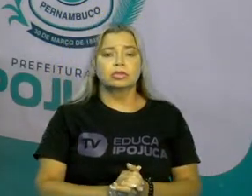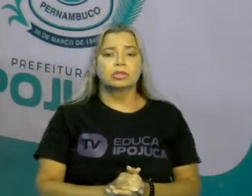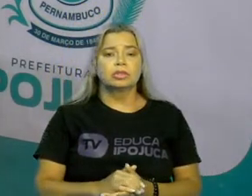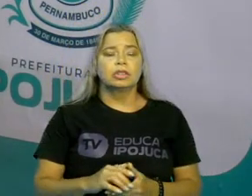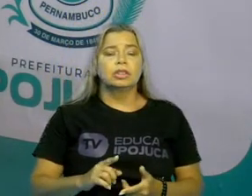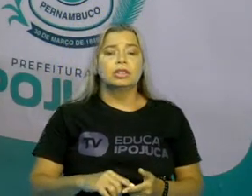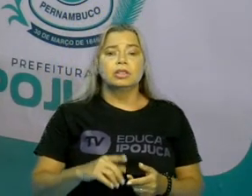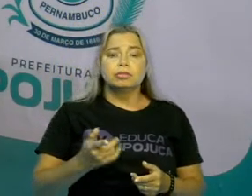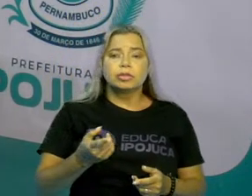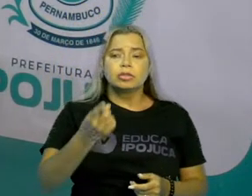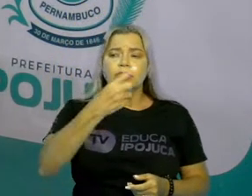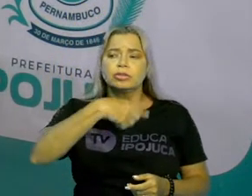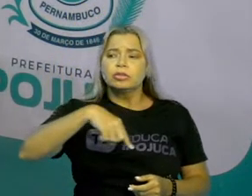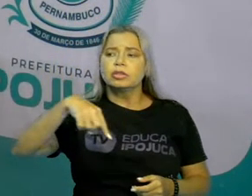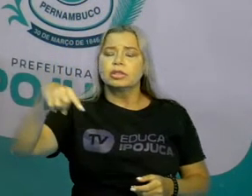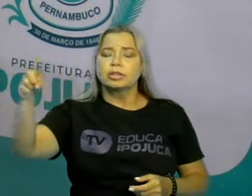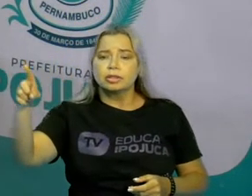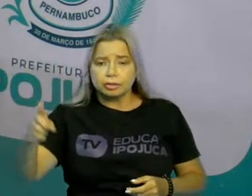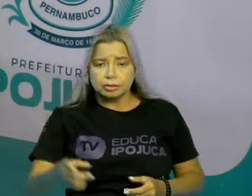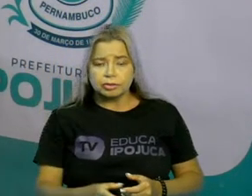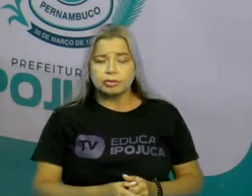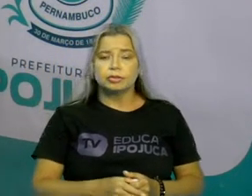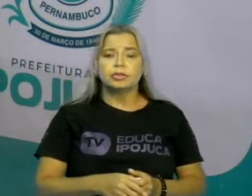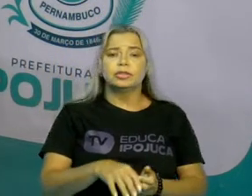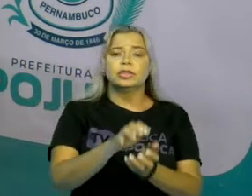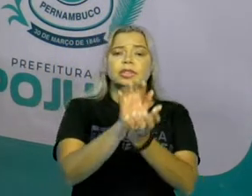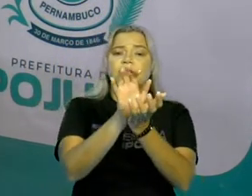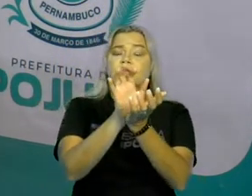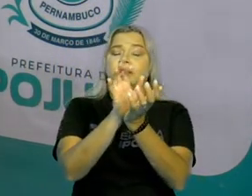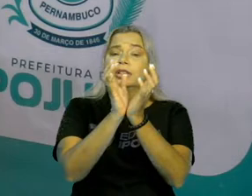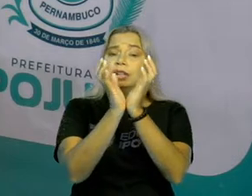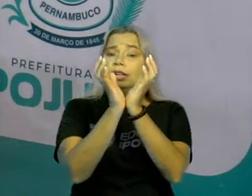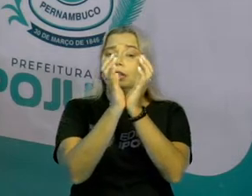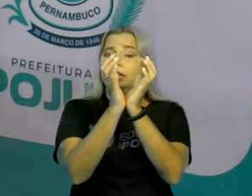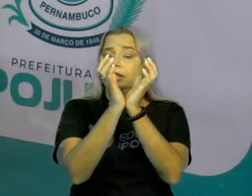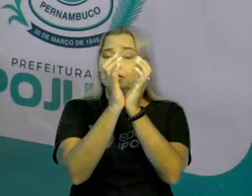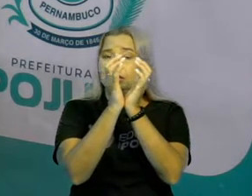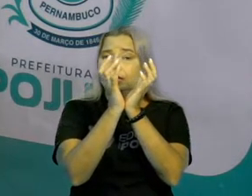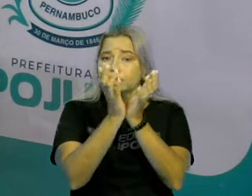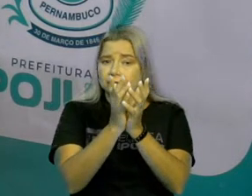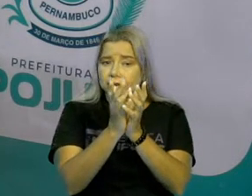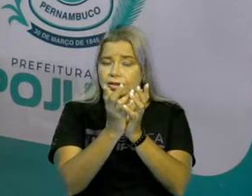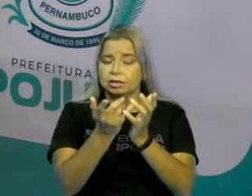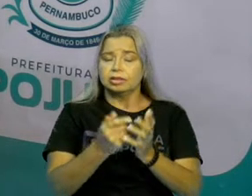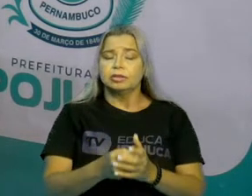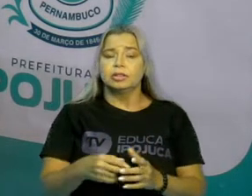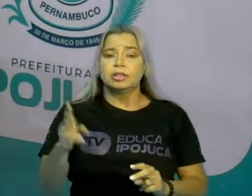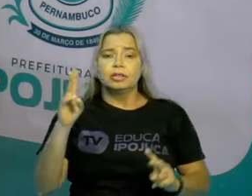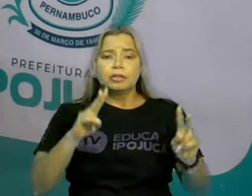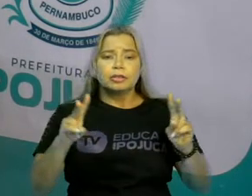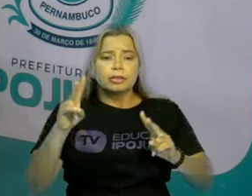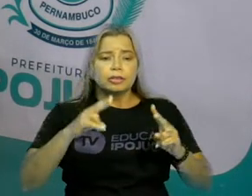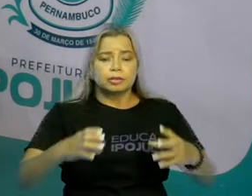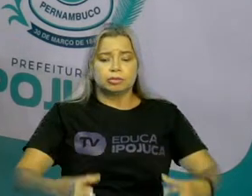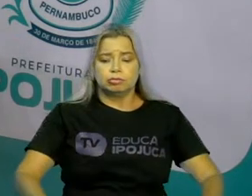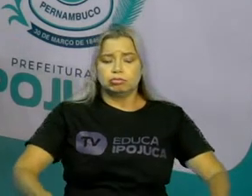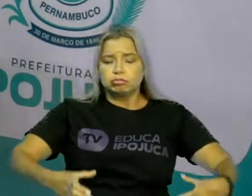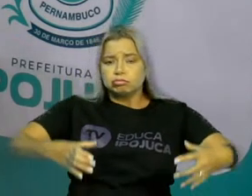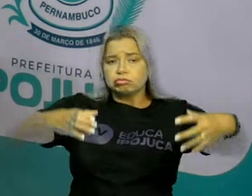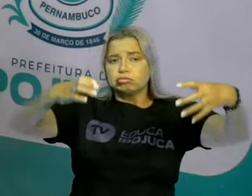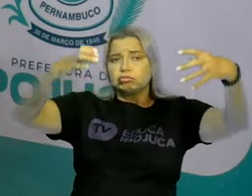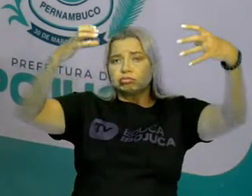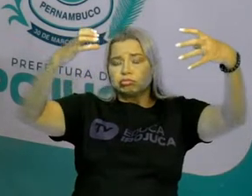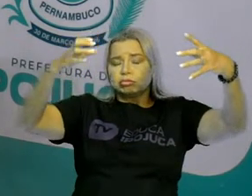no centro do Recife, principalmente, vai ver aquelas torres gêmeas lá próximo do Carmo de Santa Rita, como também outras